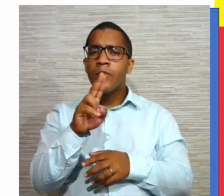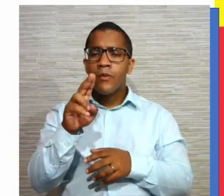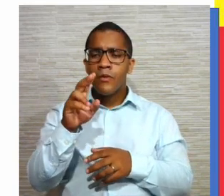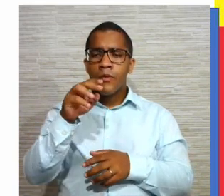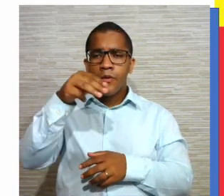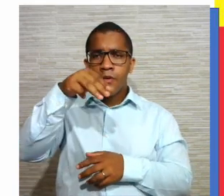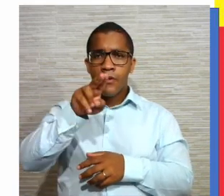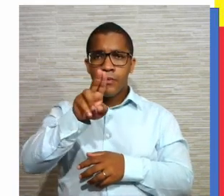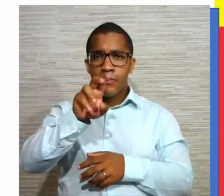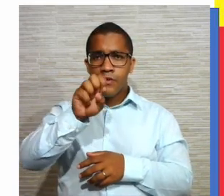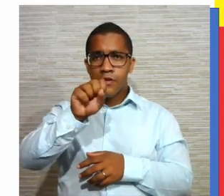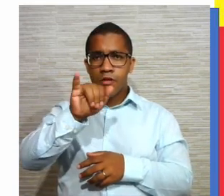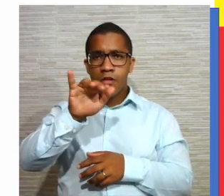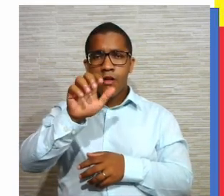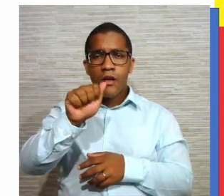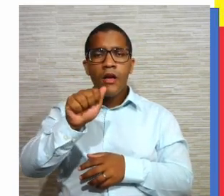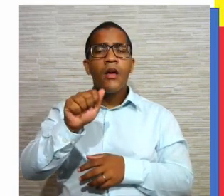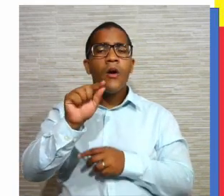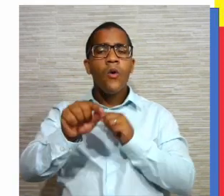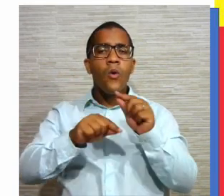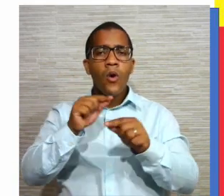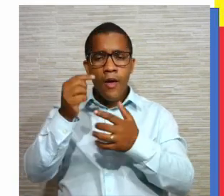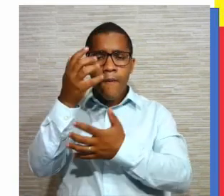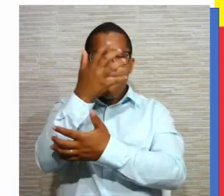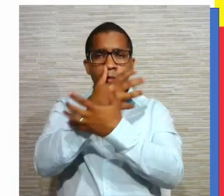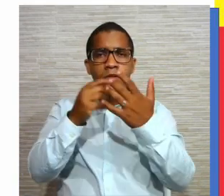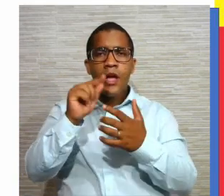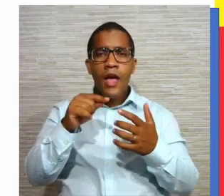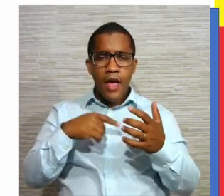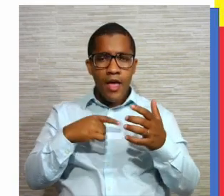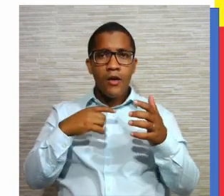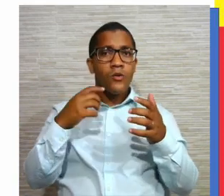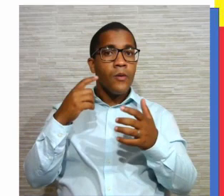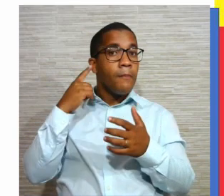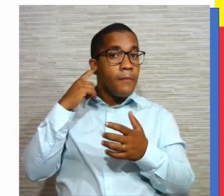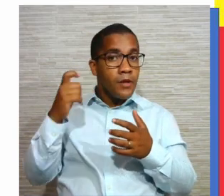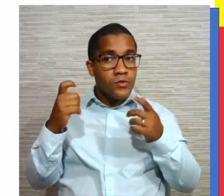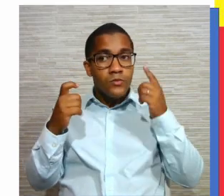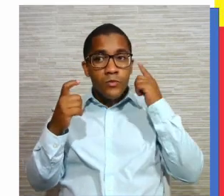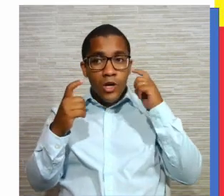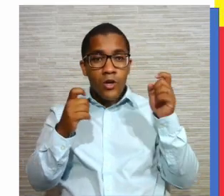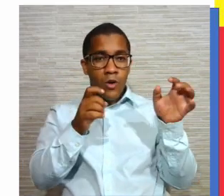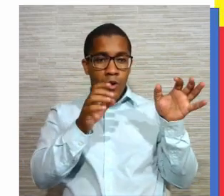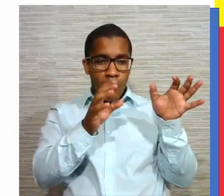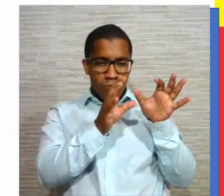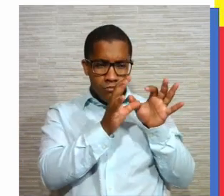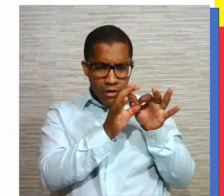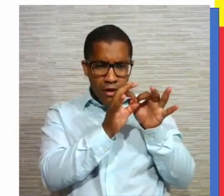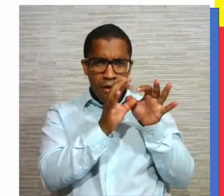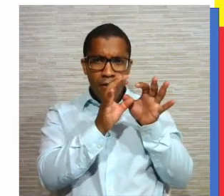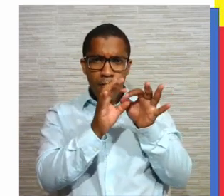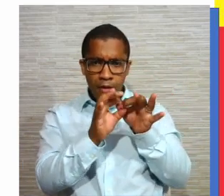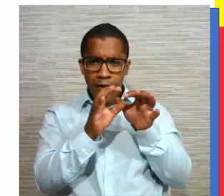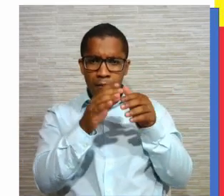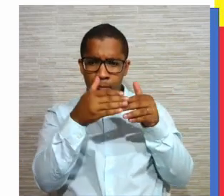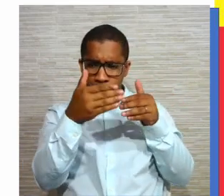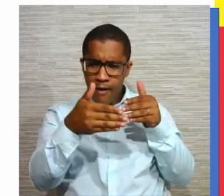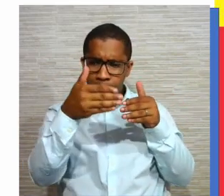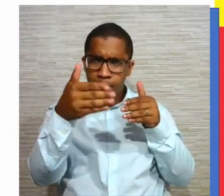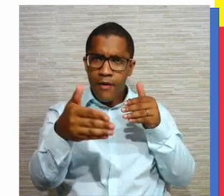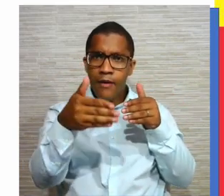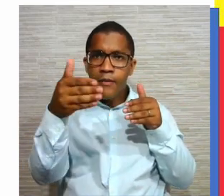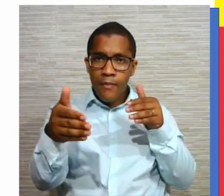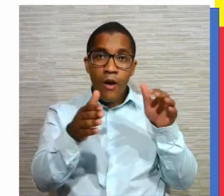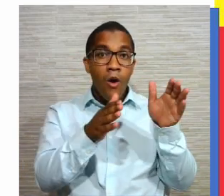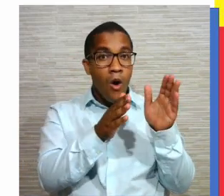é uma combinação de sons numa sequência simultânea ao longo do tempo. É uma organização de